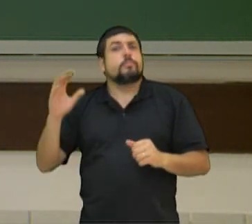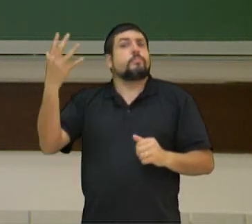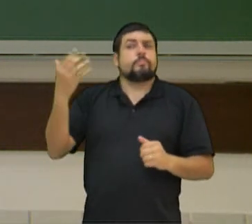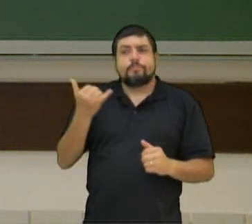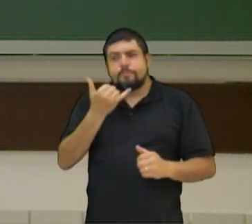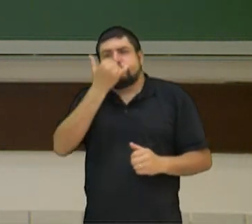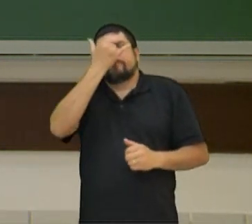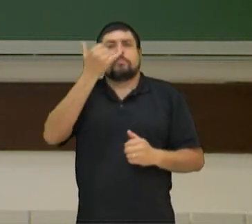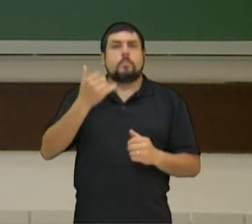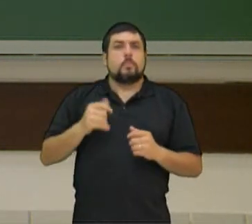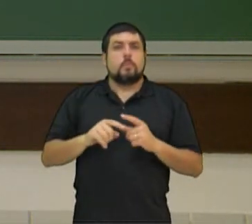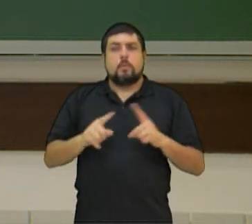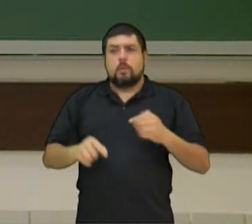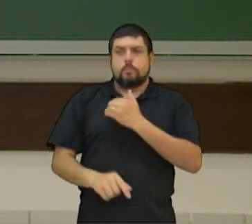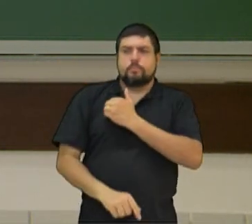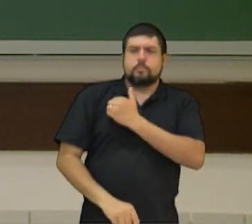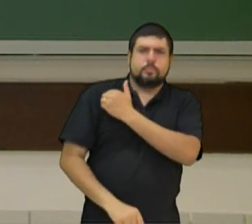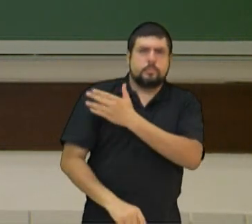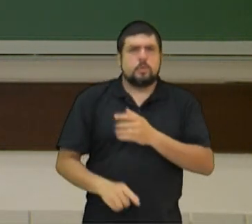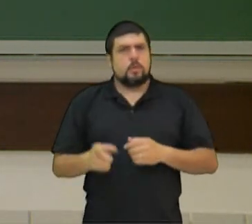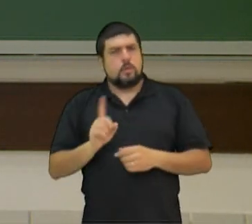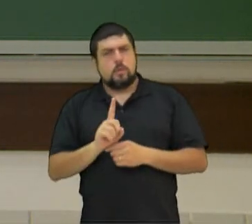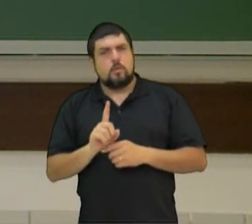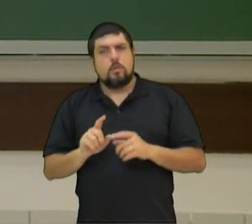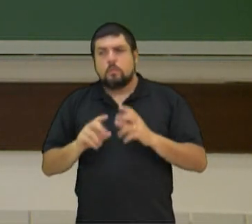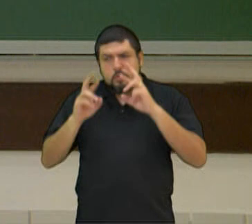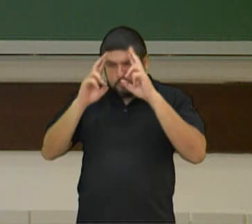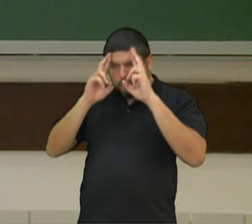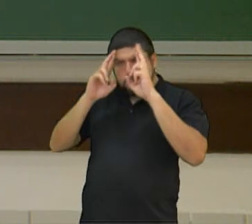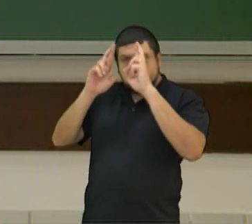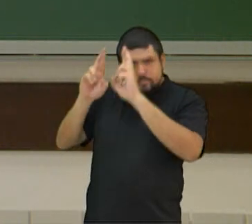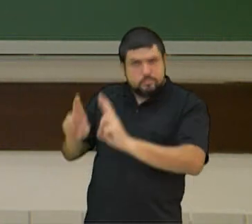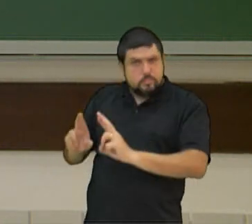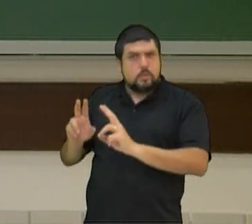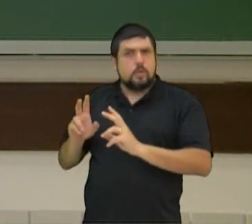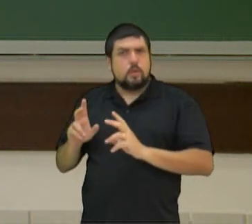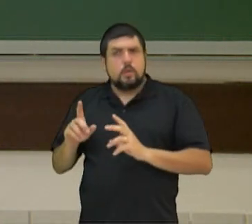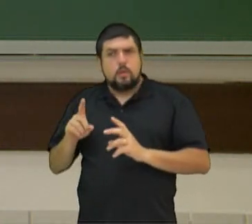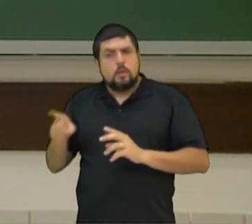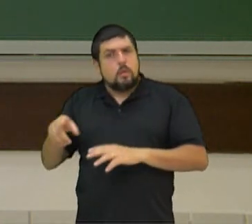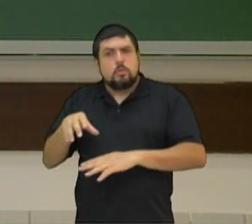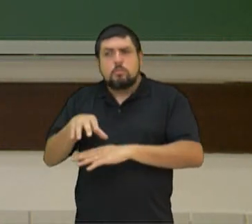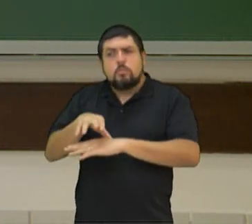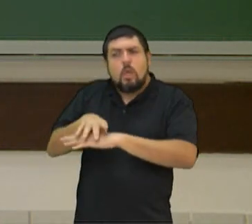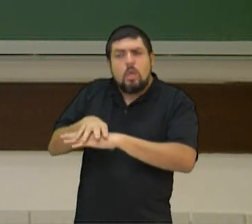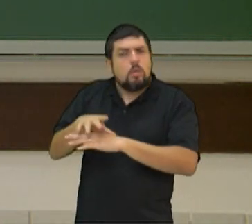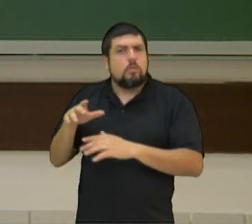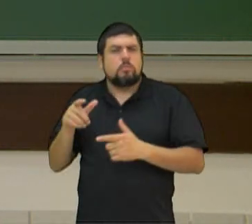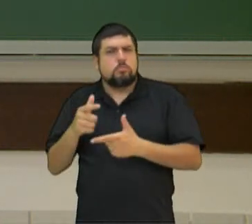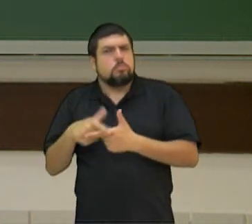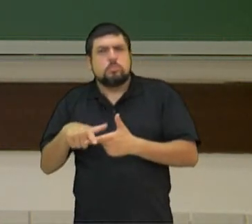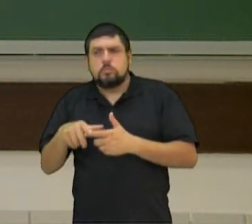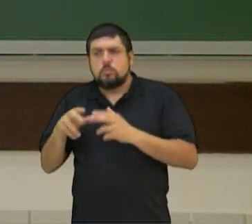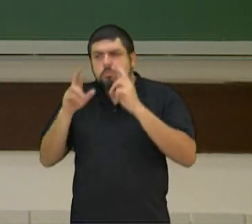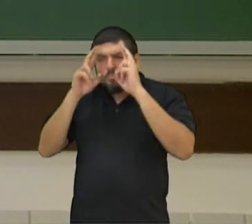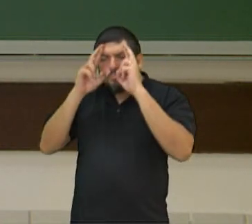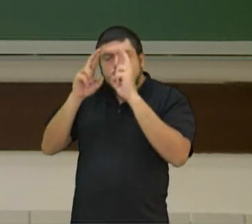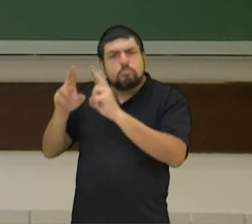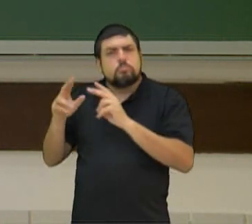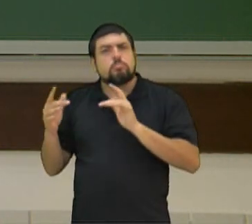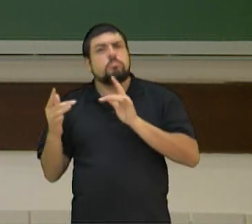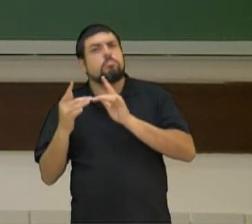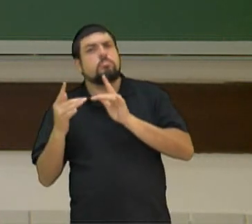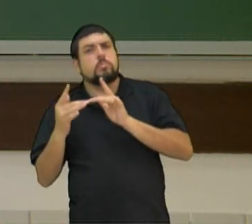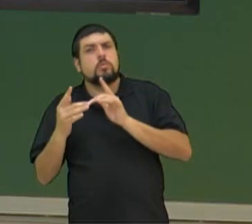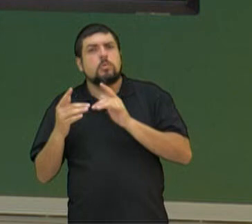precisa tomar os cuidados, mas respeitar essas pessoas, né? Elas têm que fazer parte do nosso convívio e